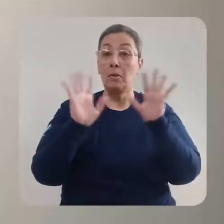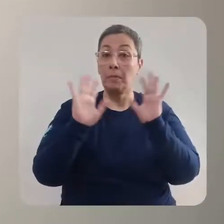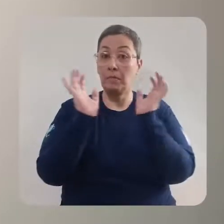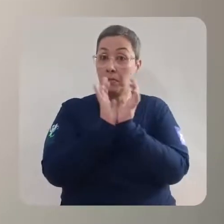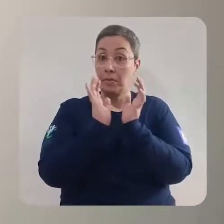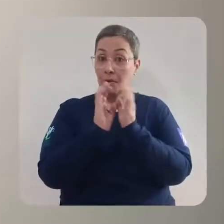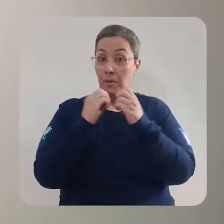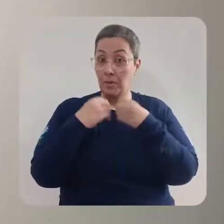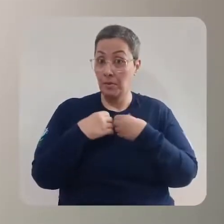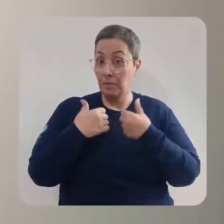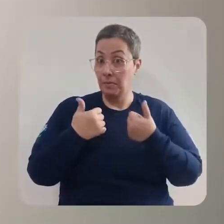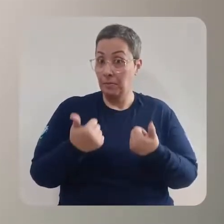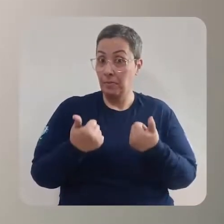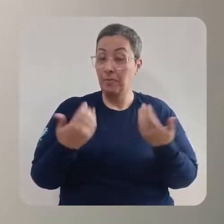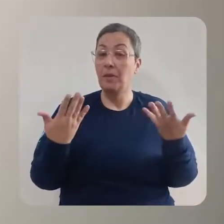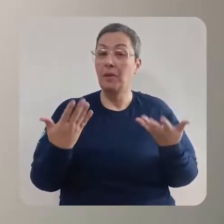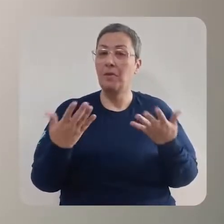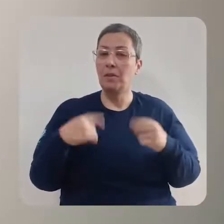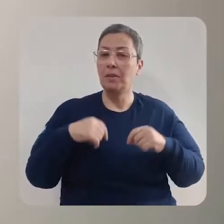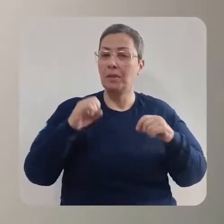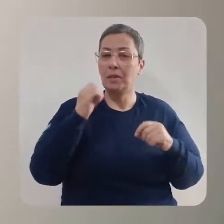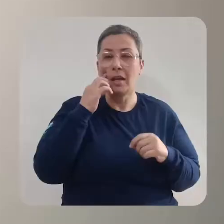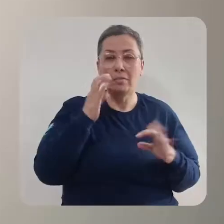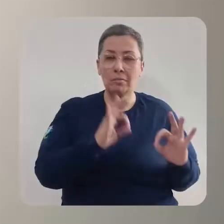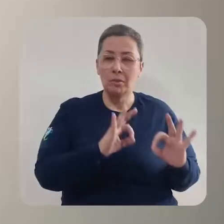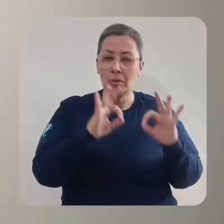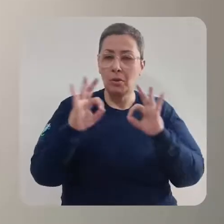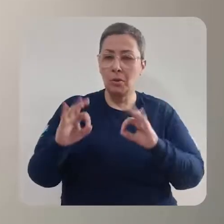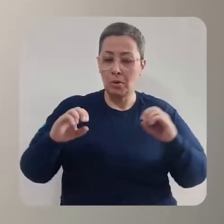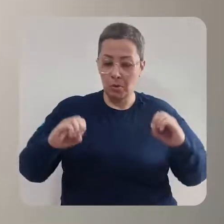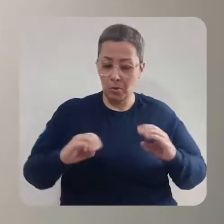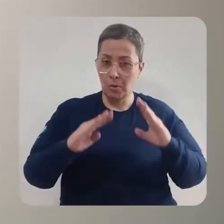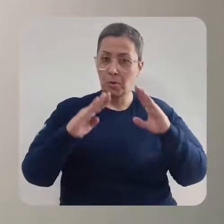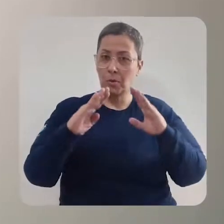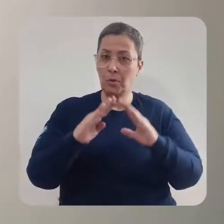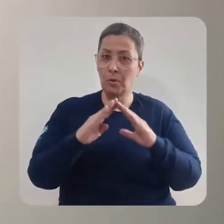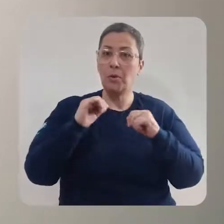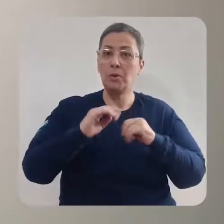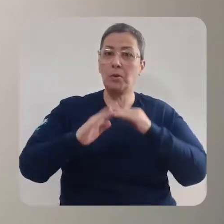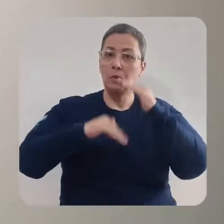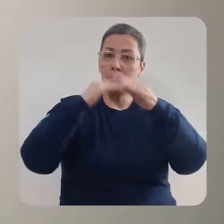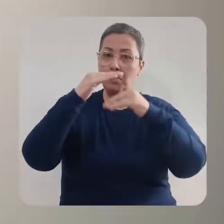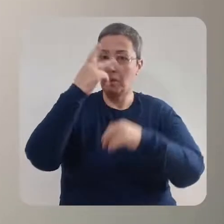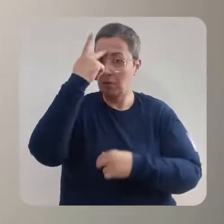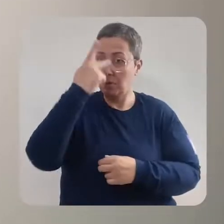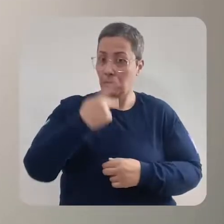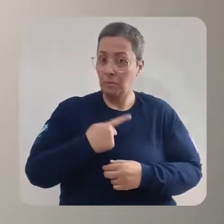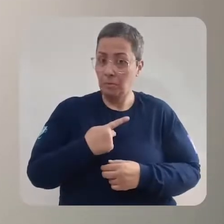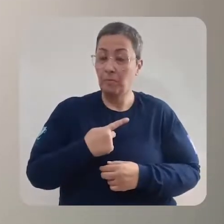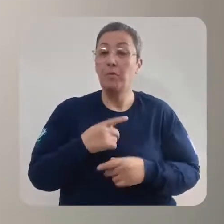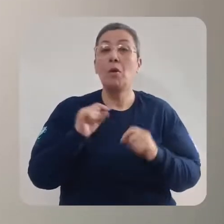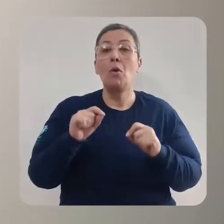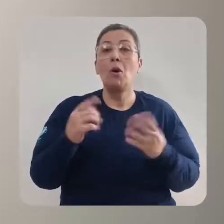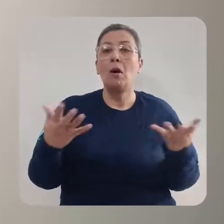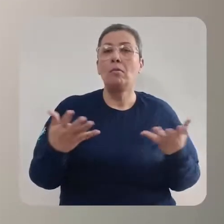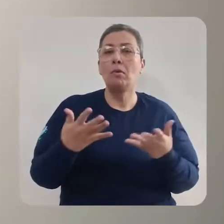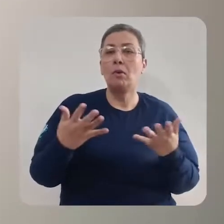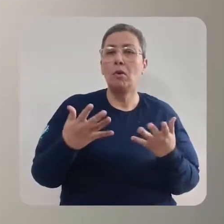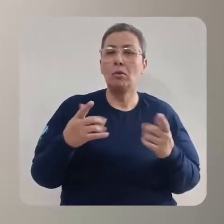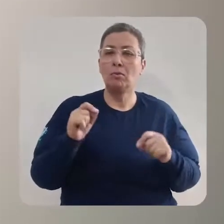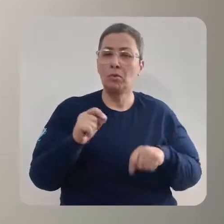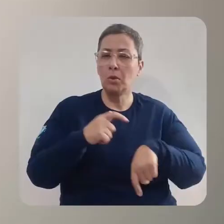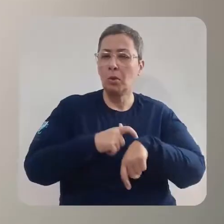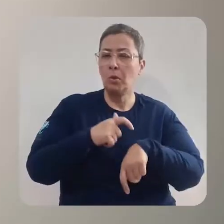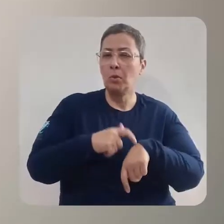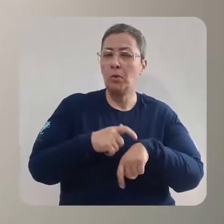Olá, pessoal, tudo bem com vocês? Você está assistindo ao programa Saberes em Casa, Desenvolvimento da Autonomia. Neste quadro